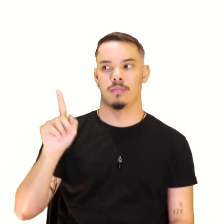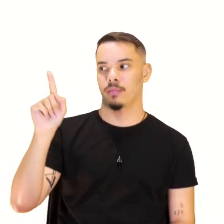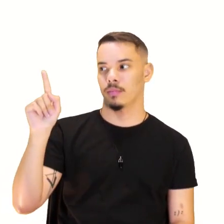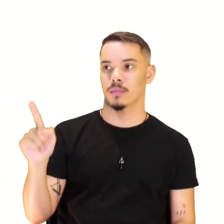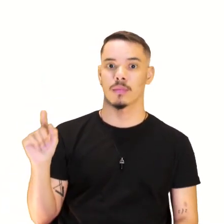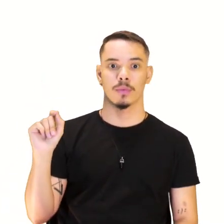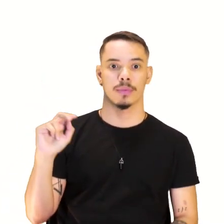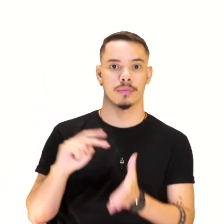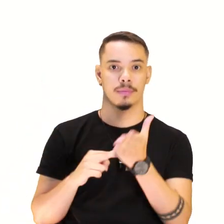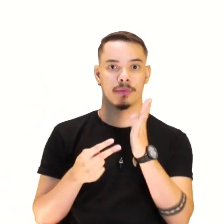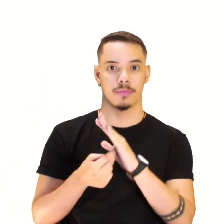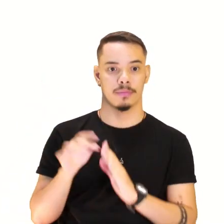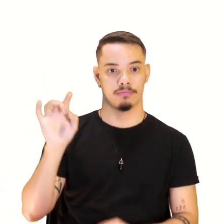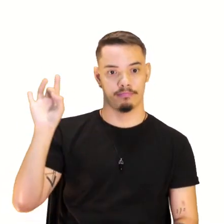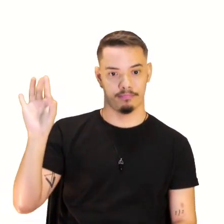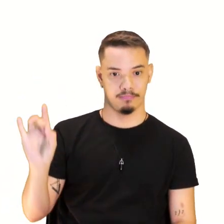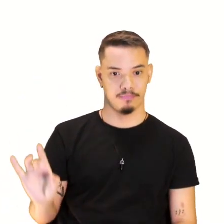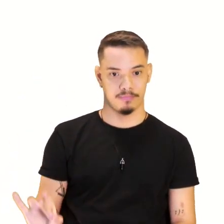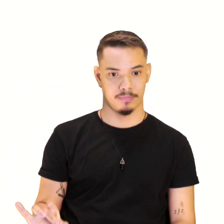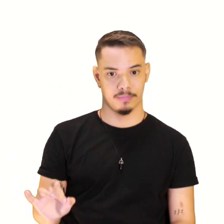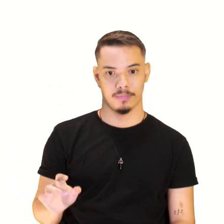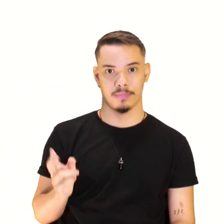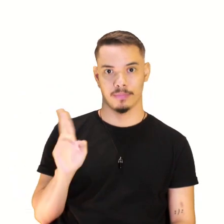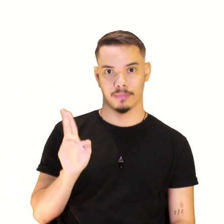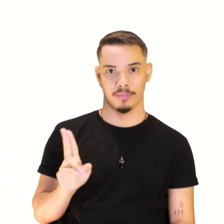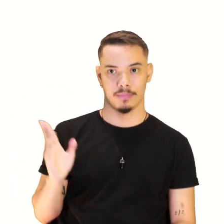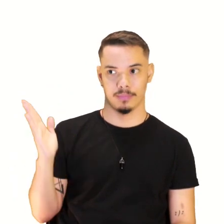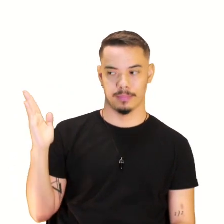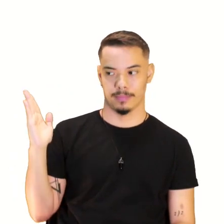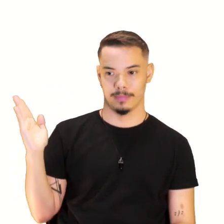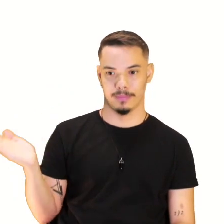número de termos e que o R é a razão.